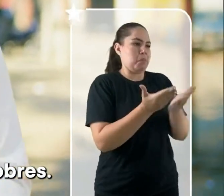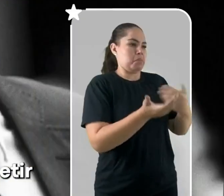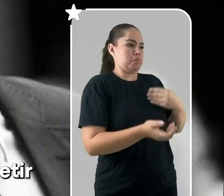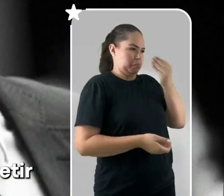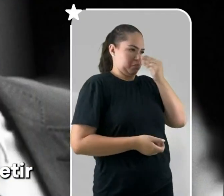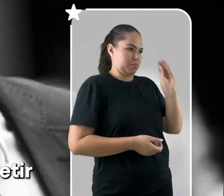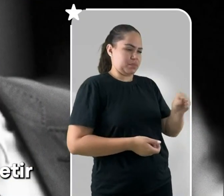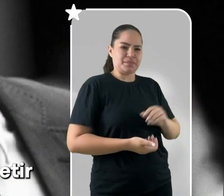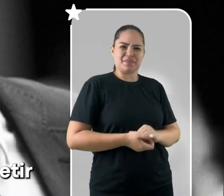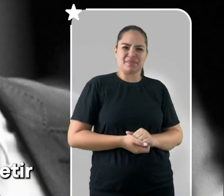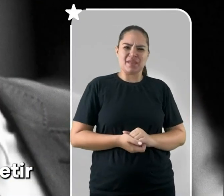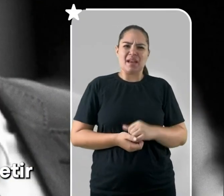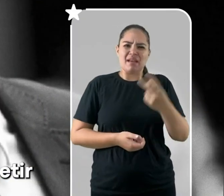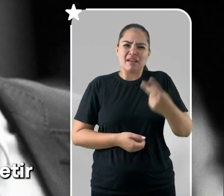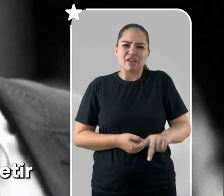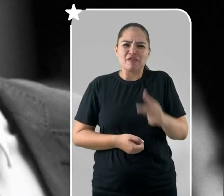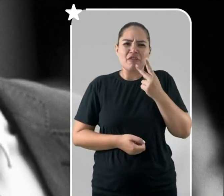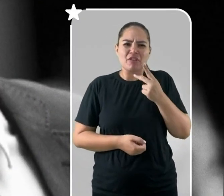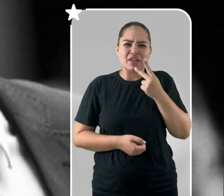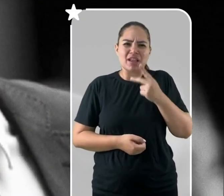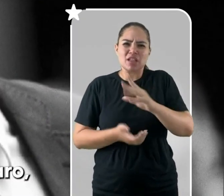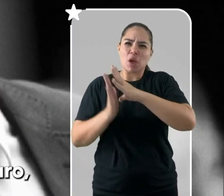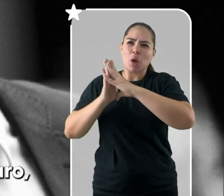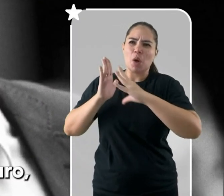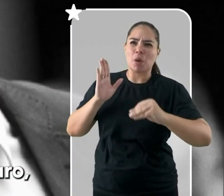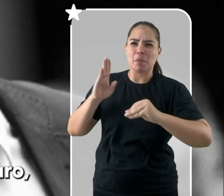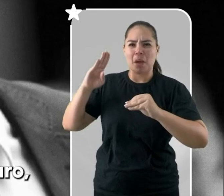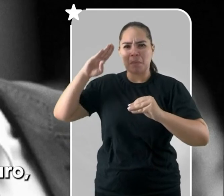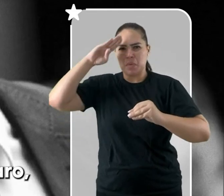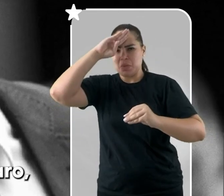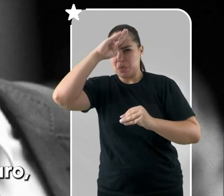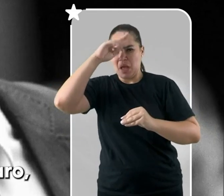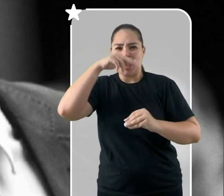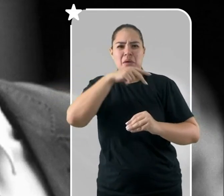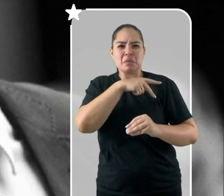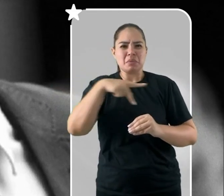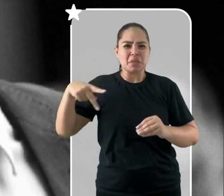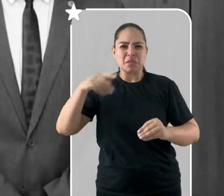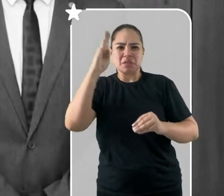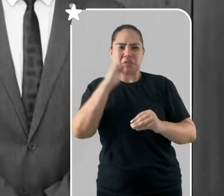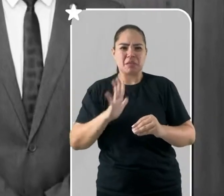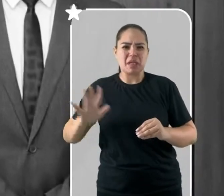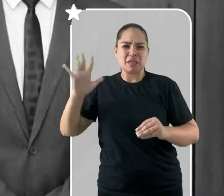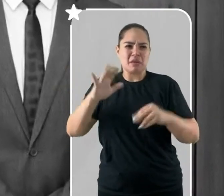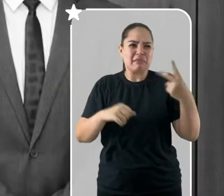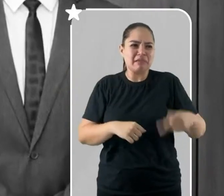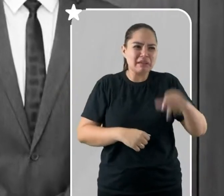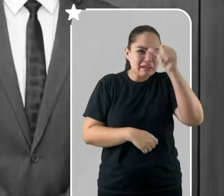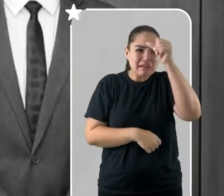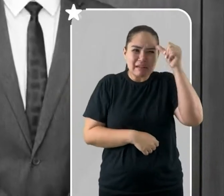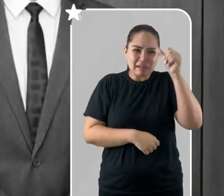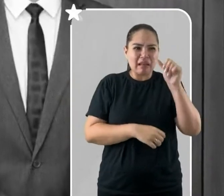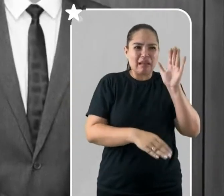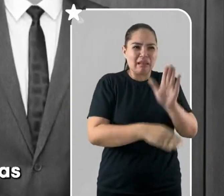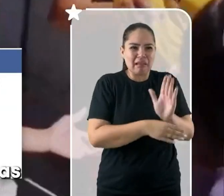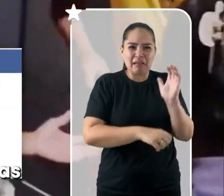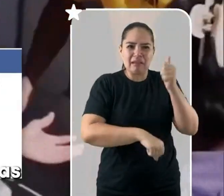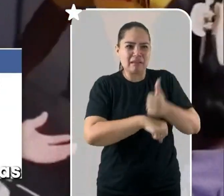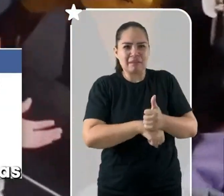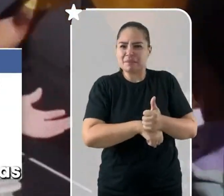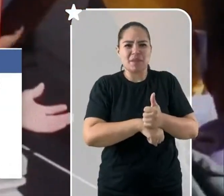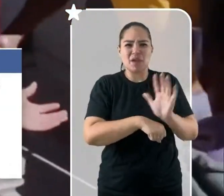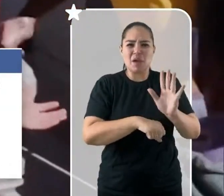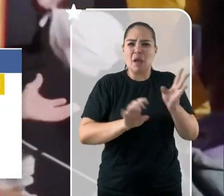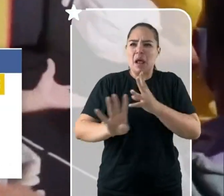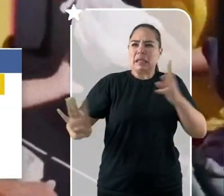pobres. Fortaleza não quer repetir o modelo fracassado do Bolsonaro, representado por André Fernandes, um governo que